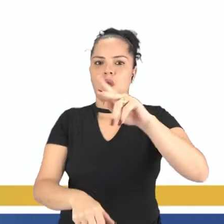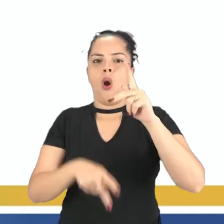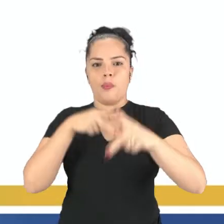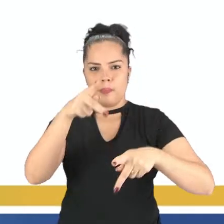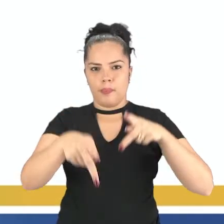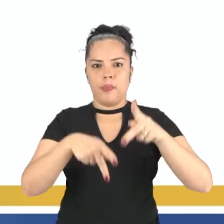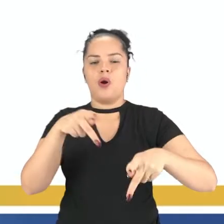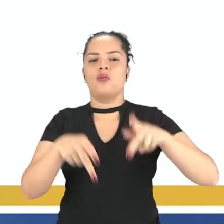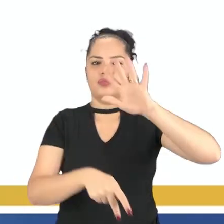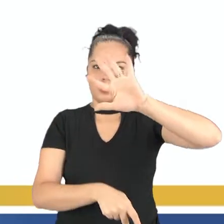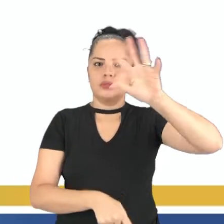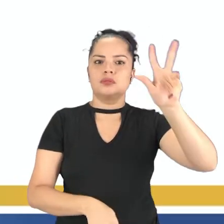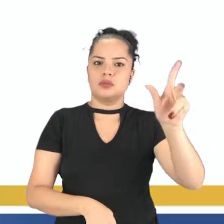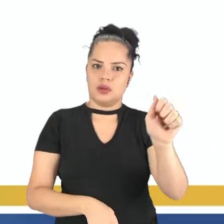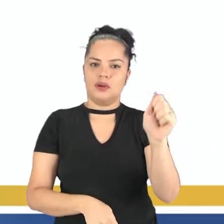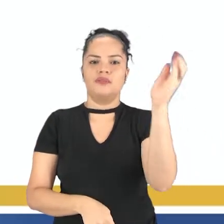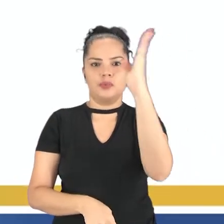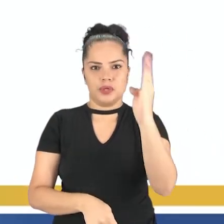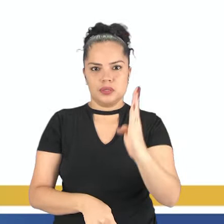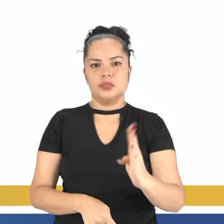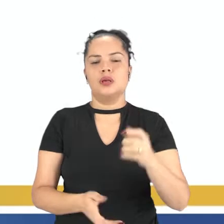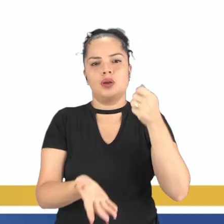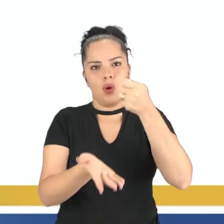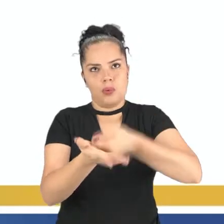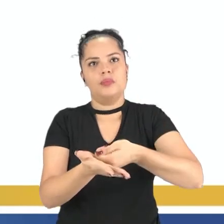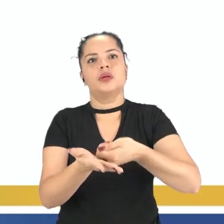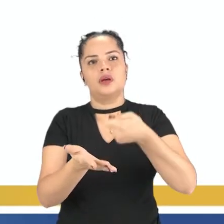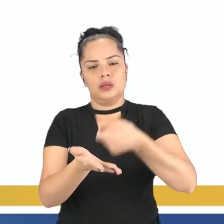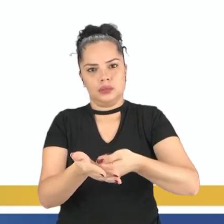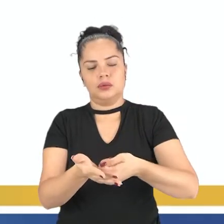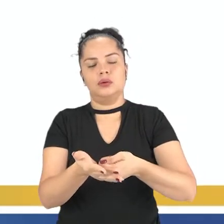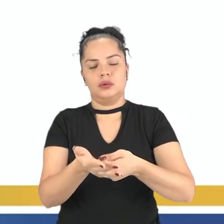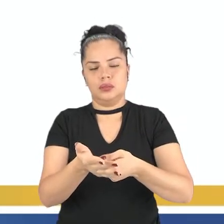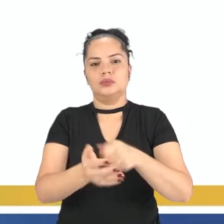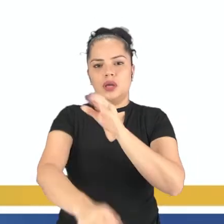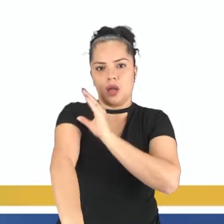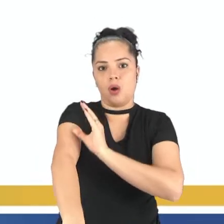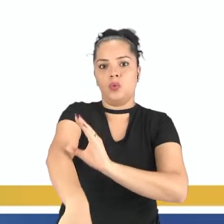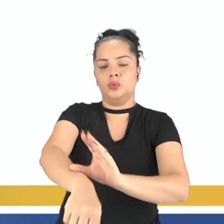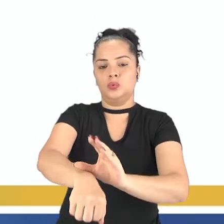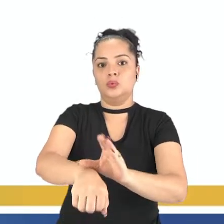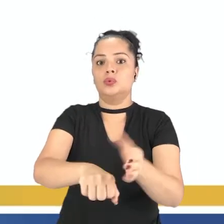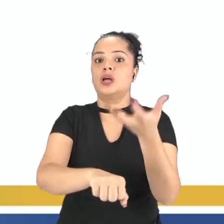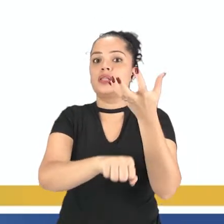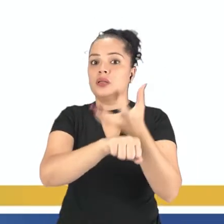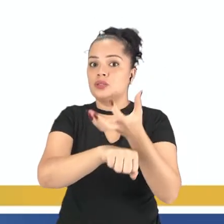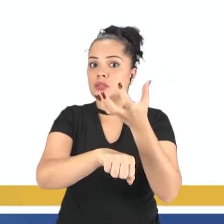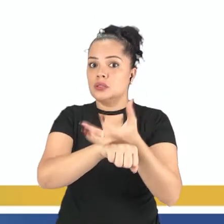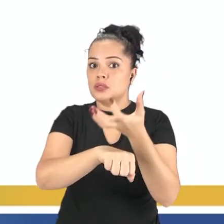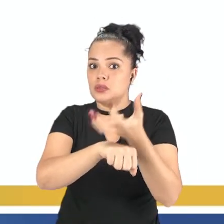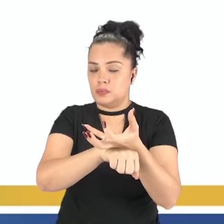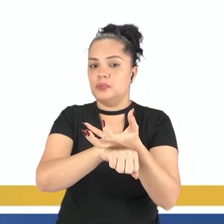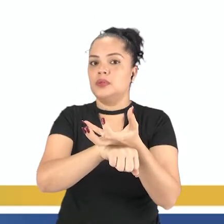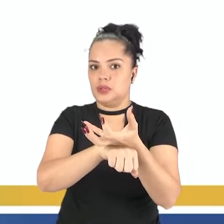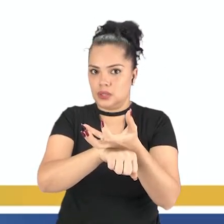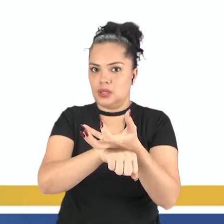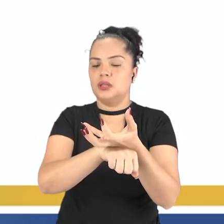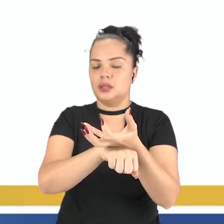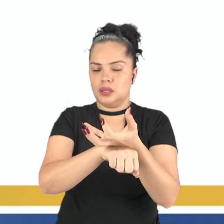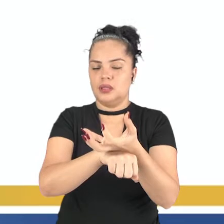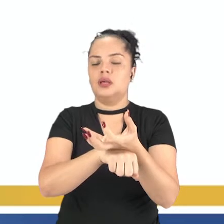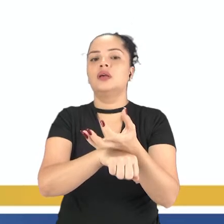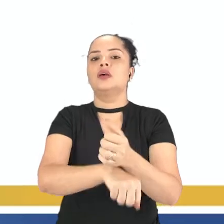que estabelece a obrigatoriedade do ensino da história e cultura afro-brasileira dentro das disciplinas que já fazem parte das